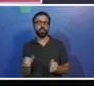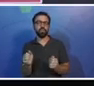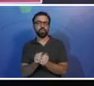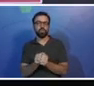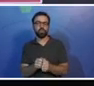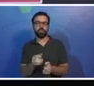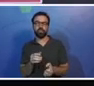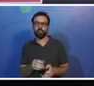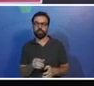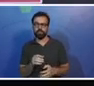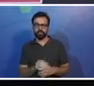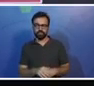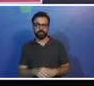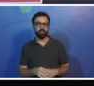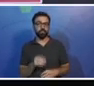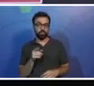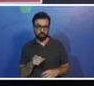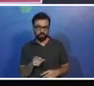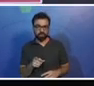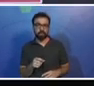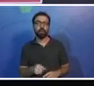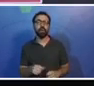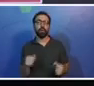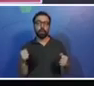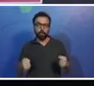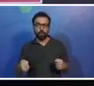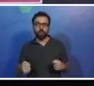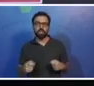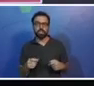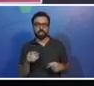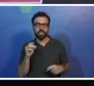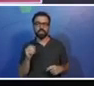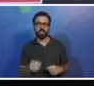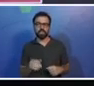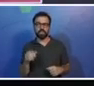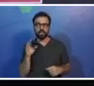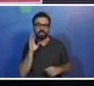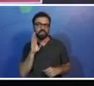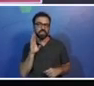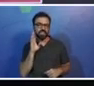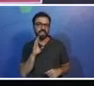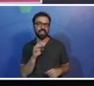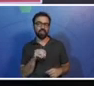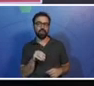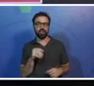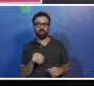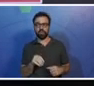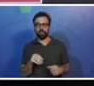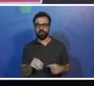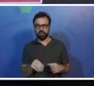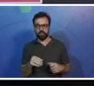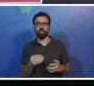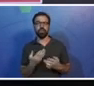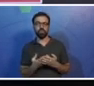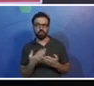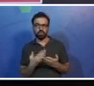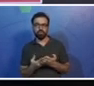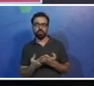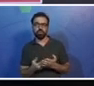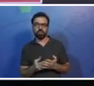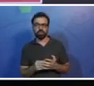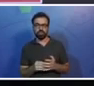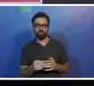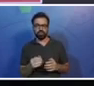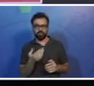quiz proposto nestas aulas, que lhe dará a oportunidade de rever casos de ortografia estudados durante o